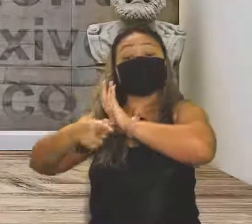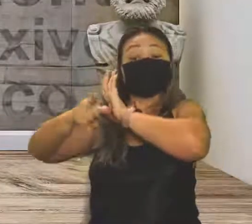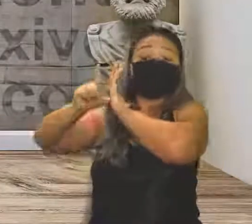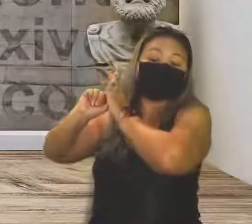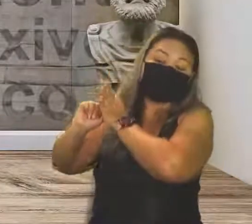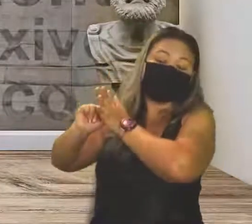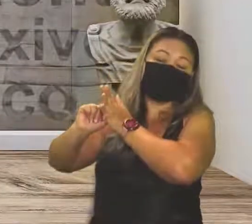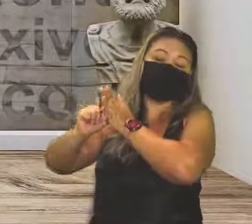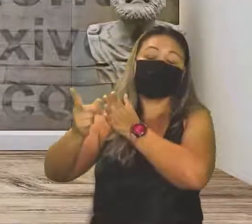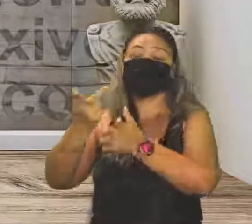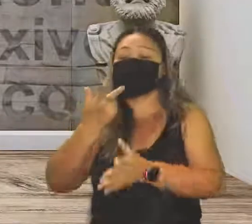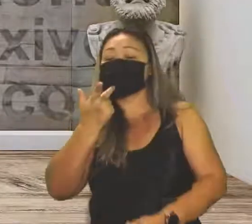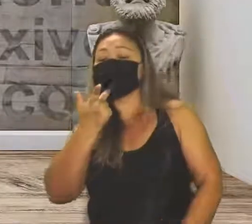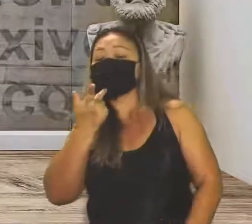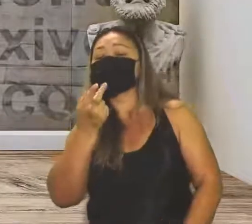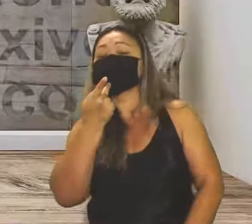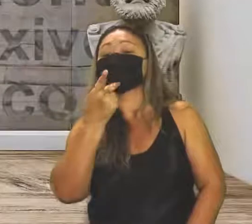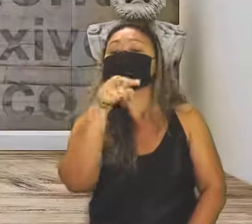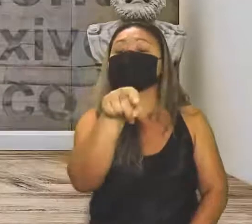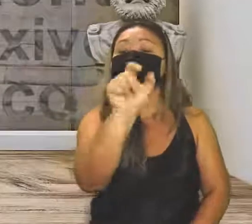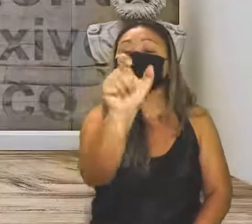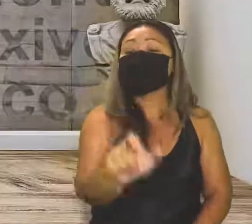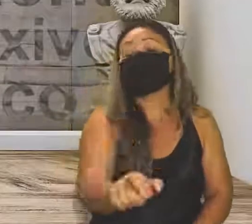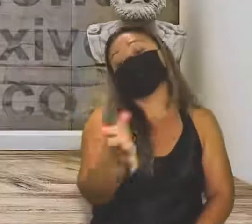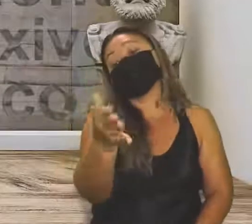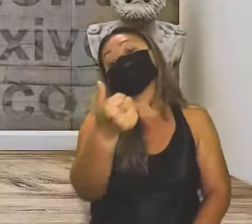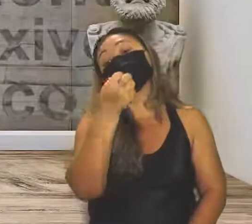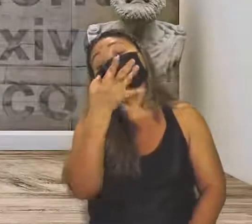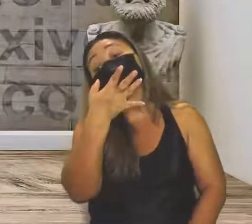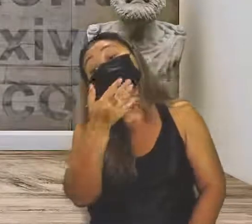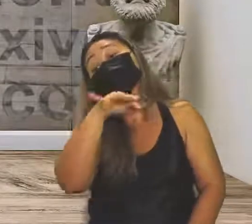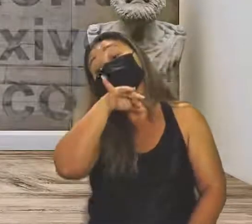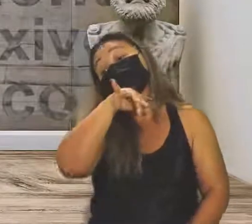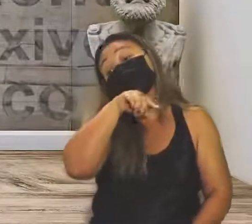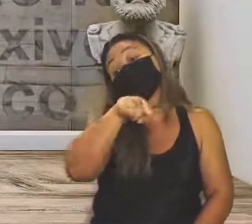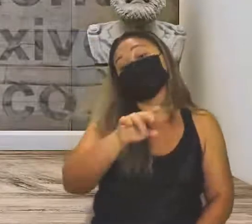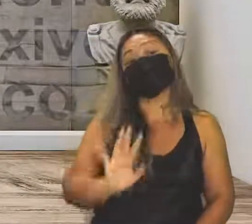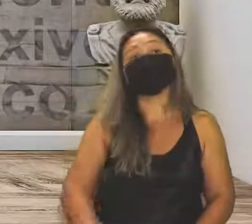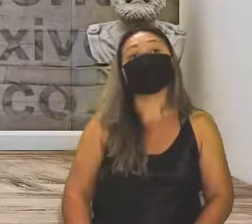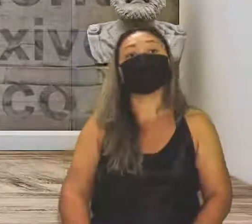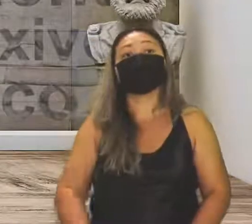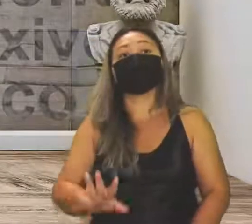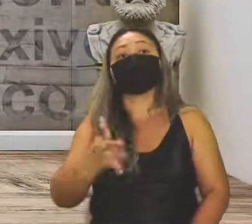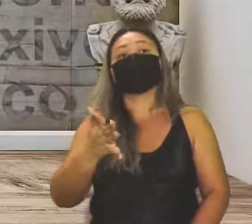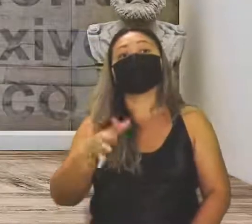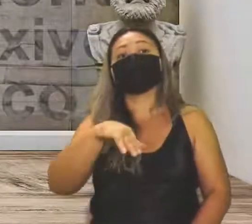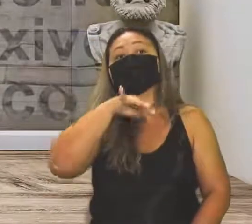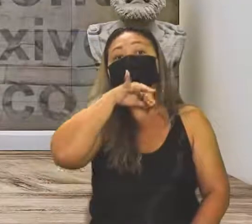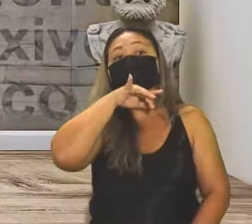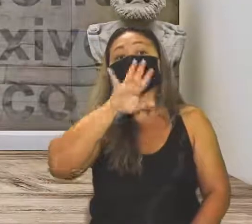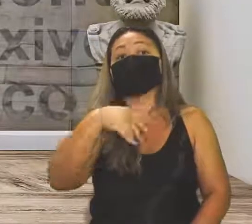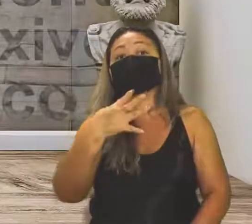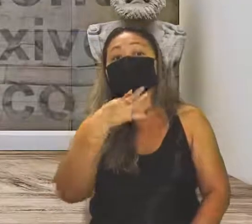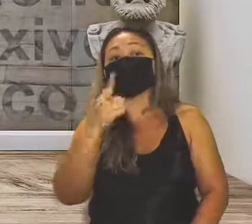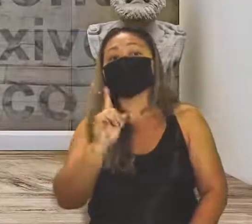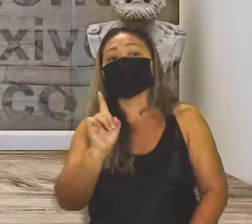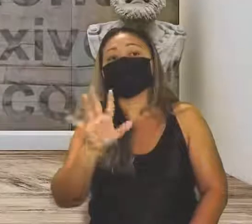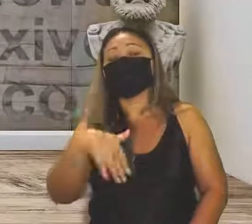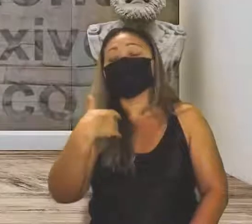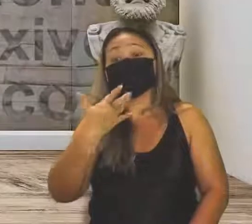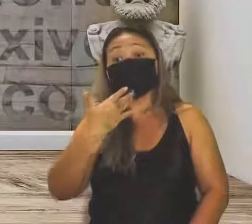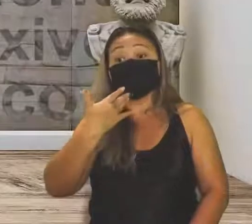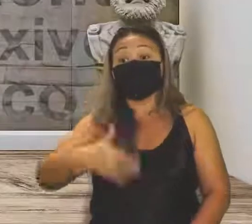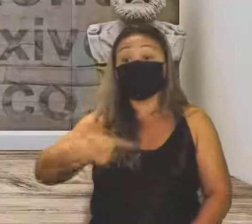anterior à minha decisão do que eu vou falar dela, bem ou mal. Entenderam? Então, às vezes eu falo mal da pessoa, nem eu a conheço. Aí, nossa, ela